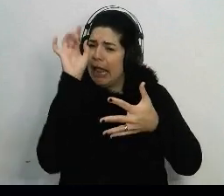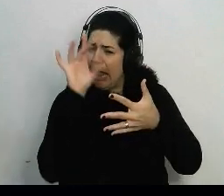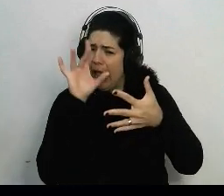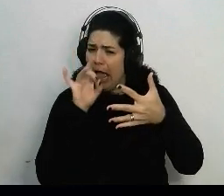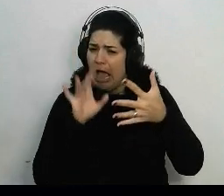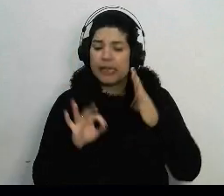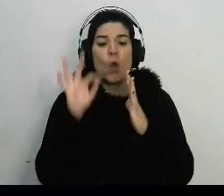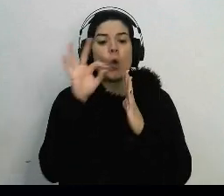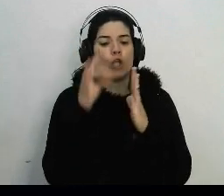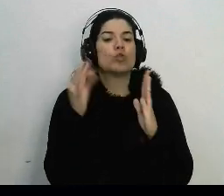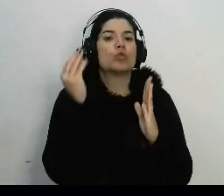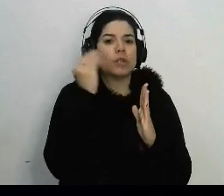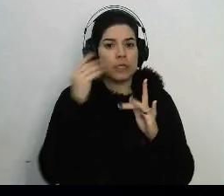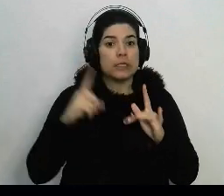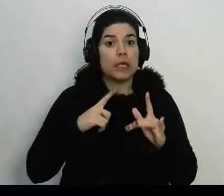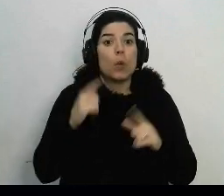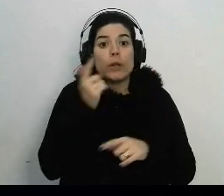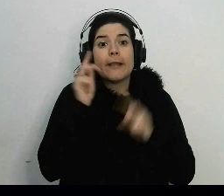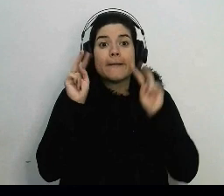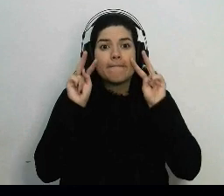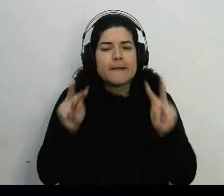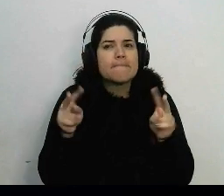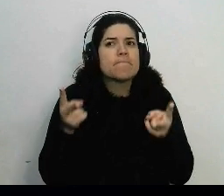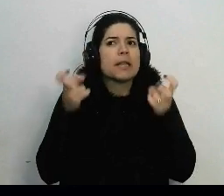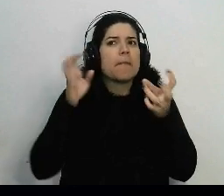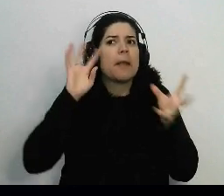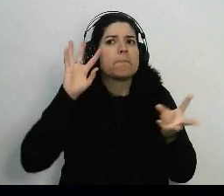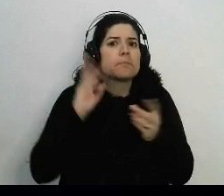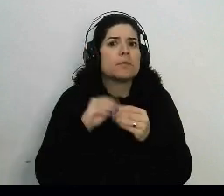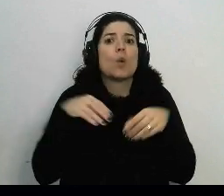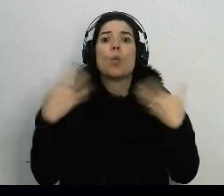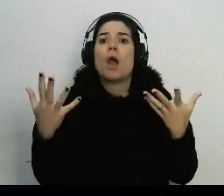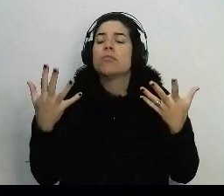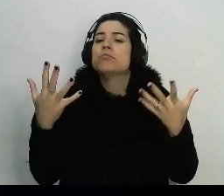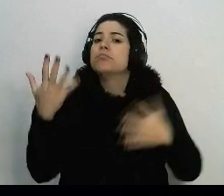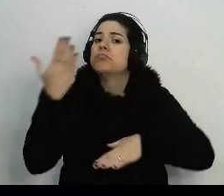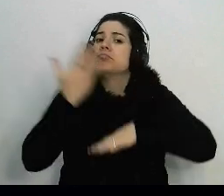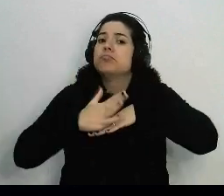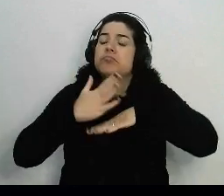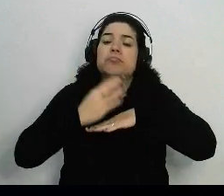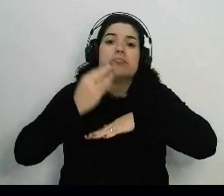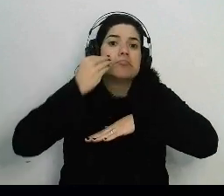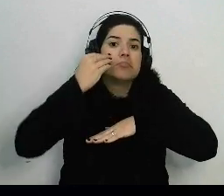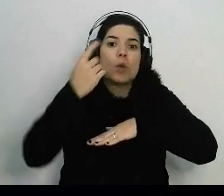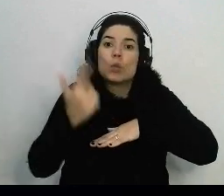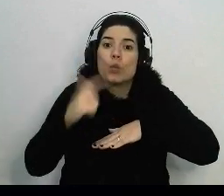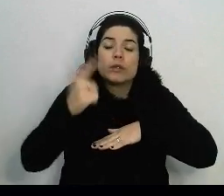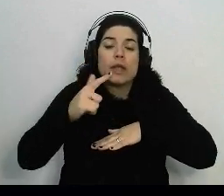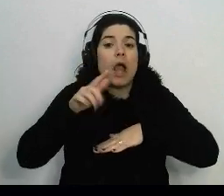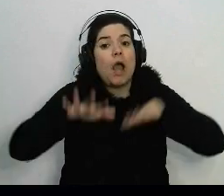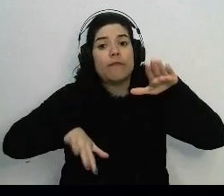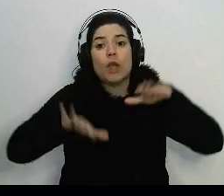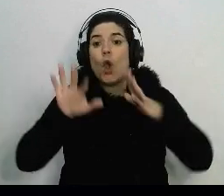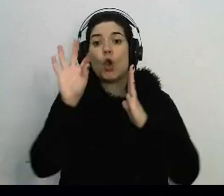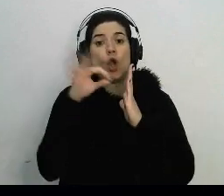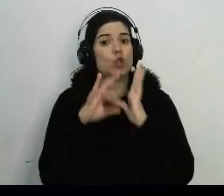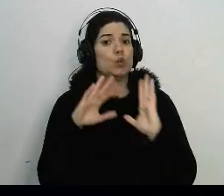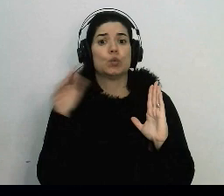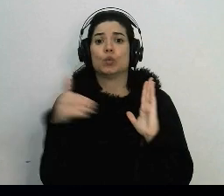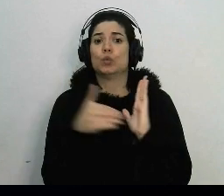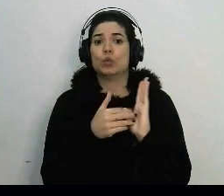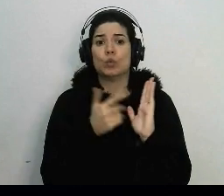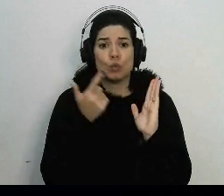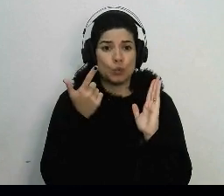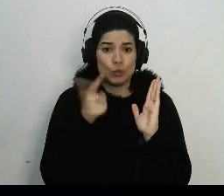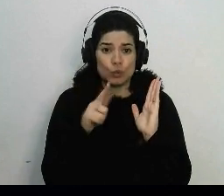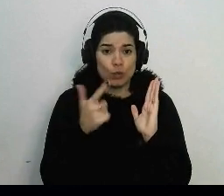testado, para enxergar quais cenários não estão sendo exercitados a ponto de não cobrir uma parte do código. Dificilmente a gente vê desenvolvedor, por